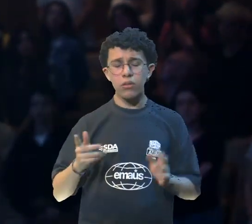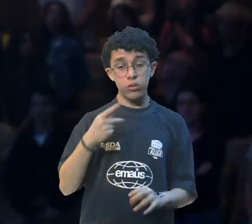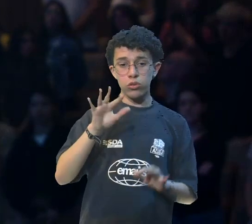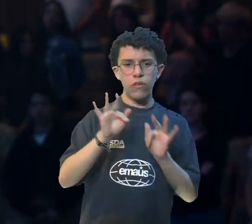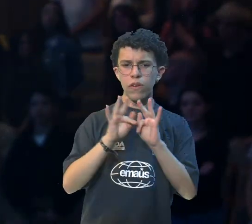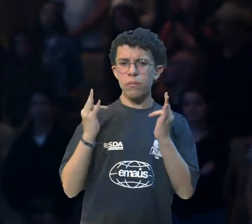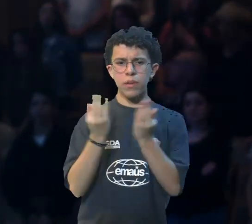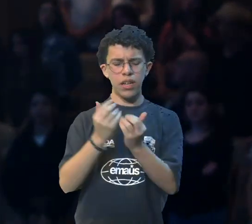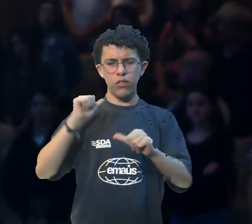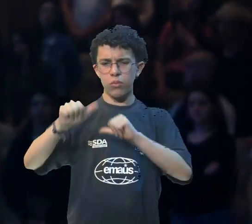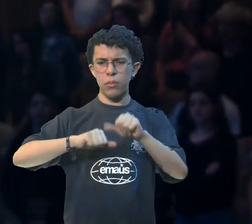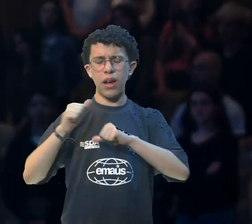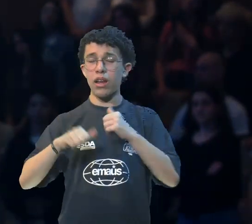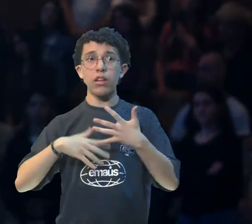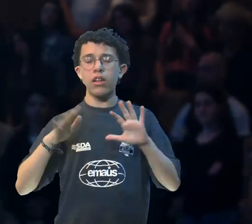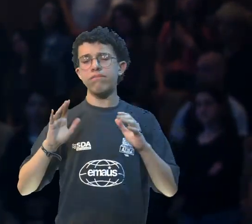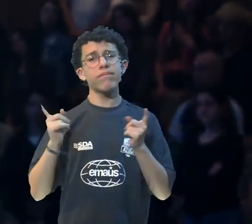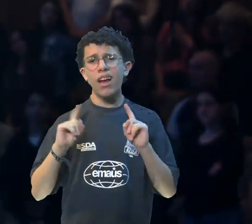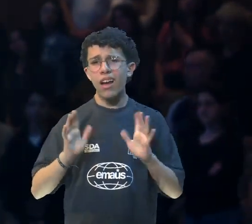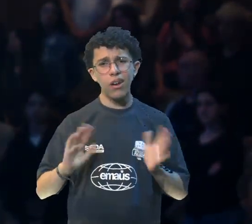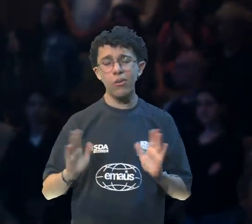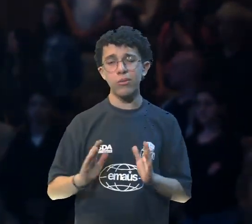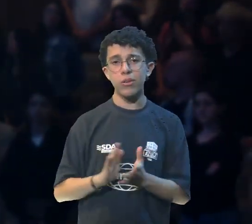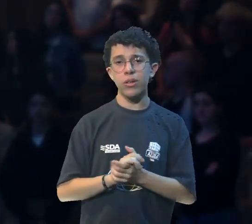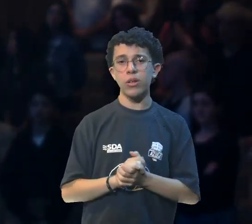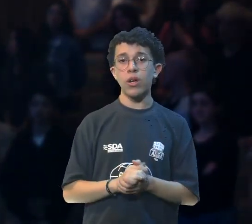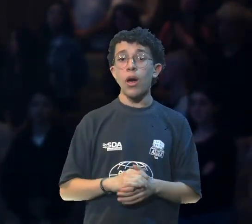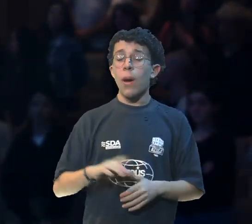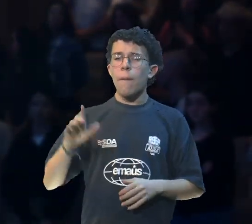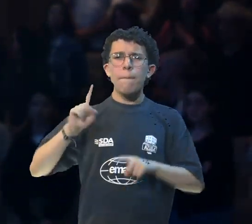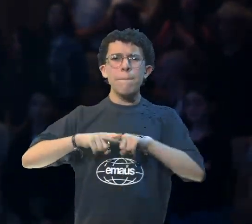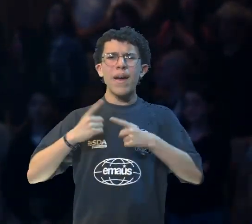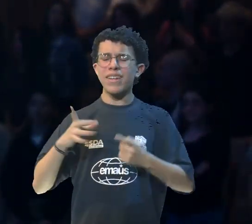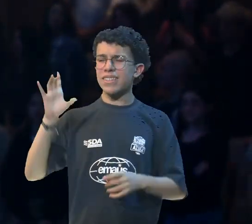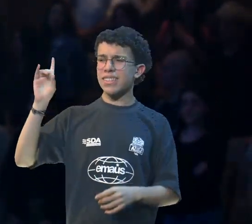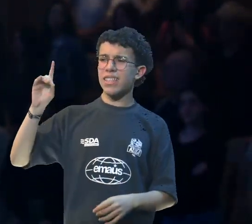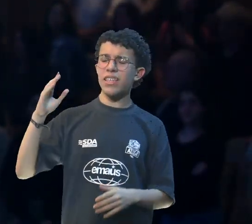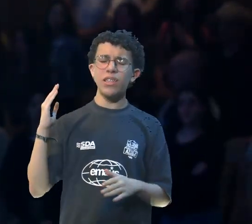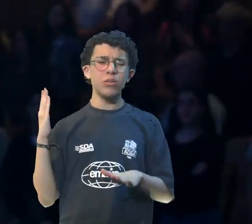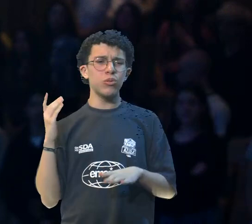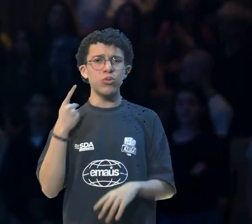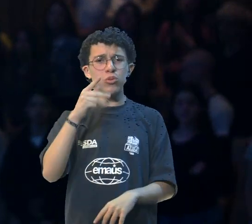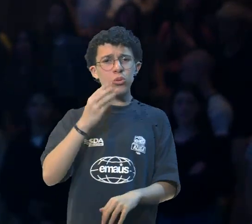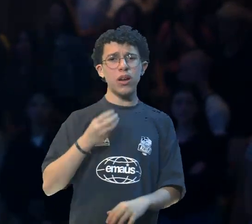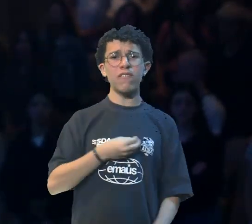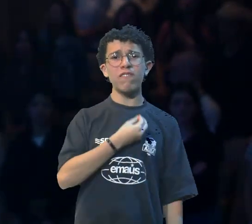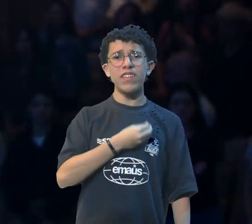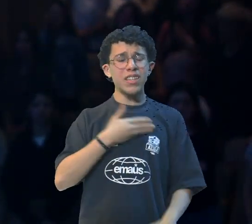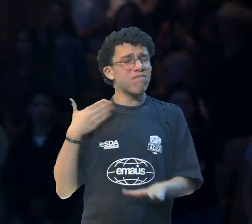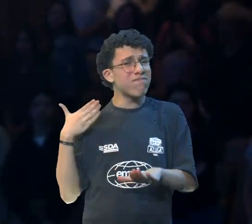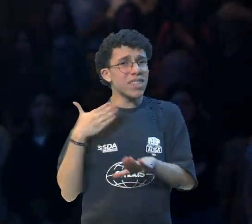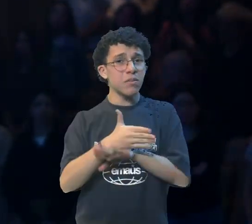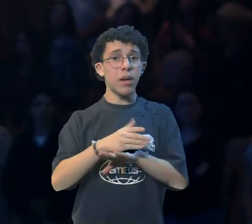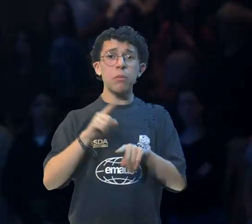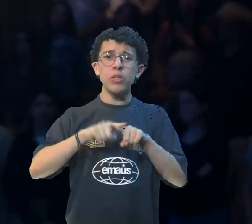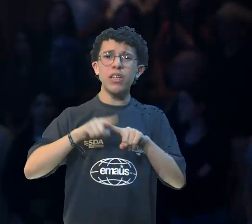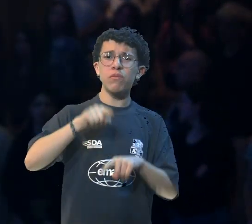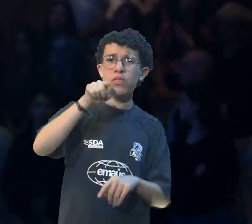casa vai continuar a mesma coisa. Mas Deus vai entrar dentro de você, porque você é a casa de